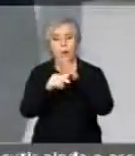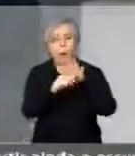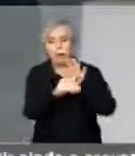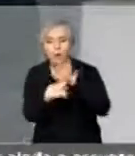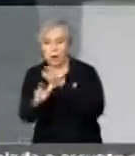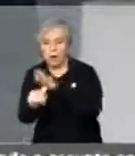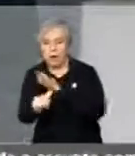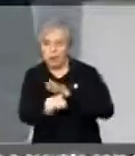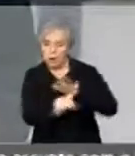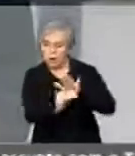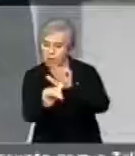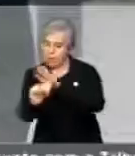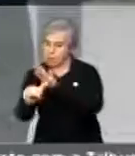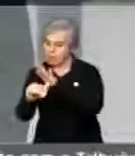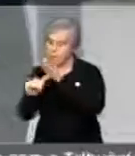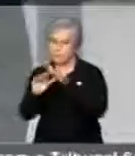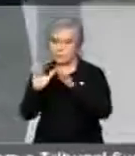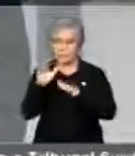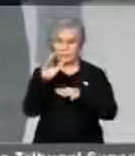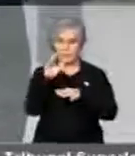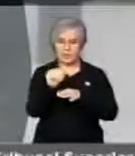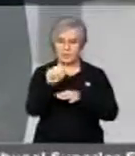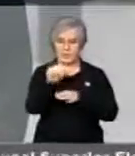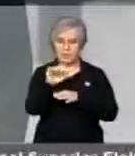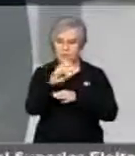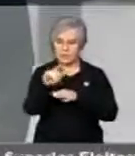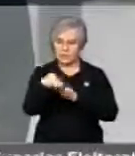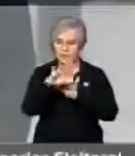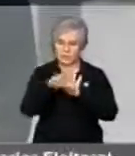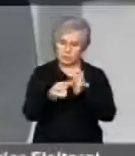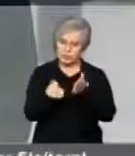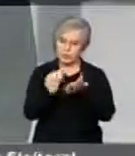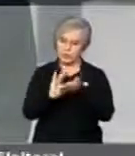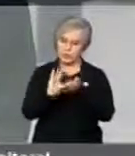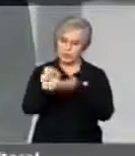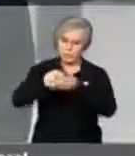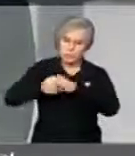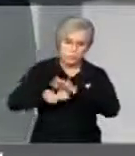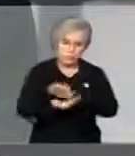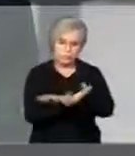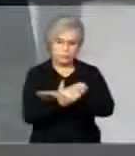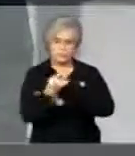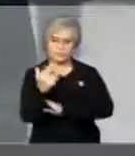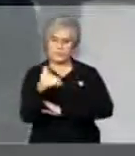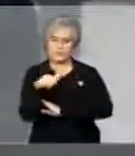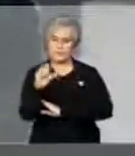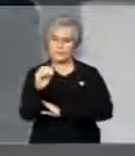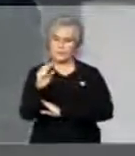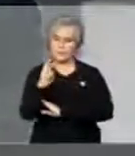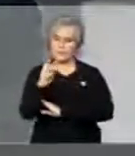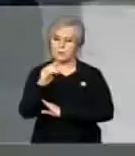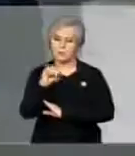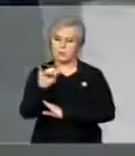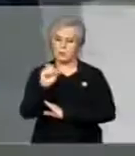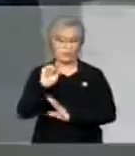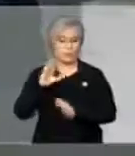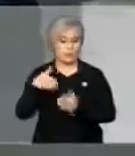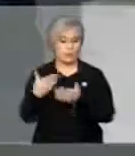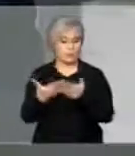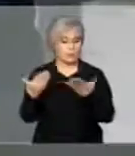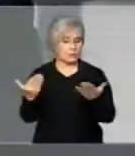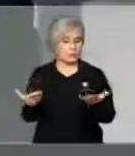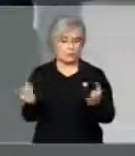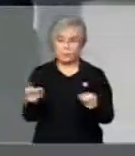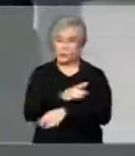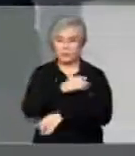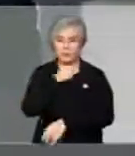eh direcionamento de licitações desvio de de verbas a emobras até hoje não não terminou a sua obra